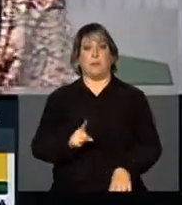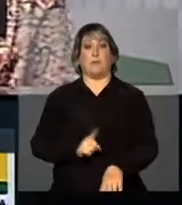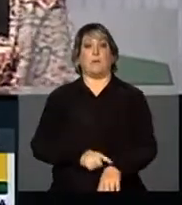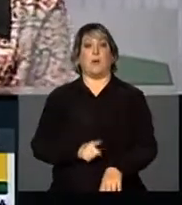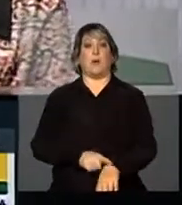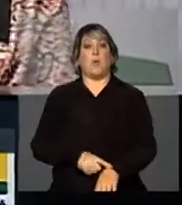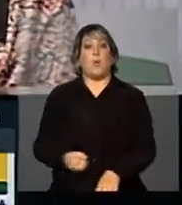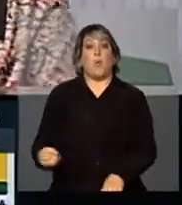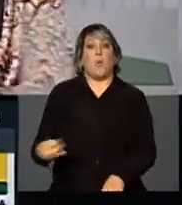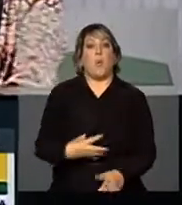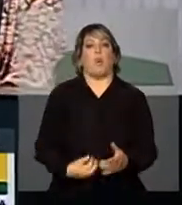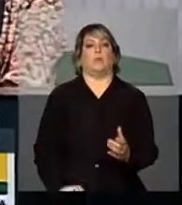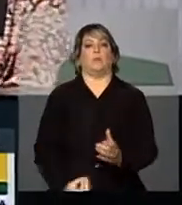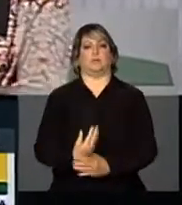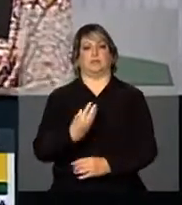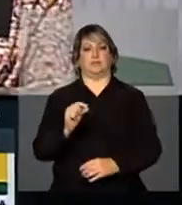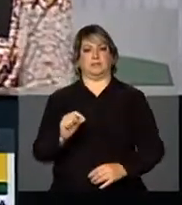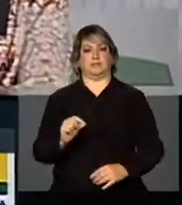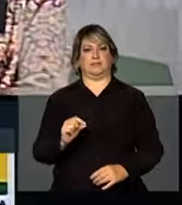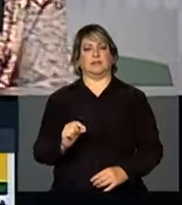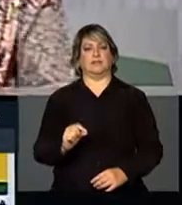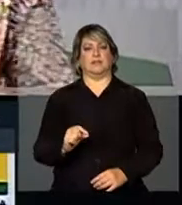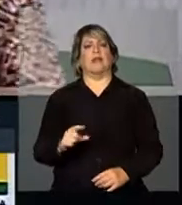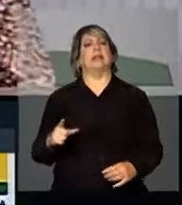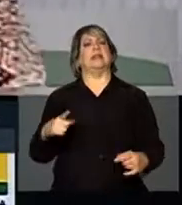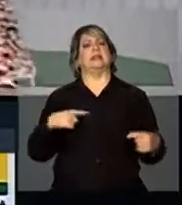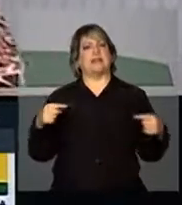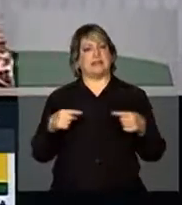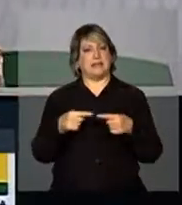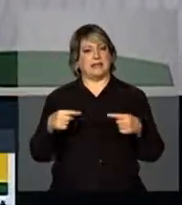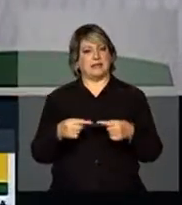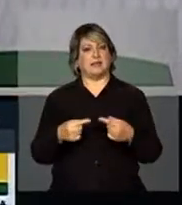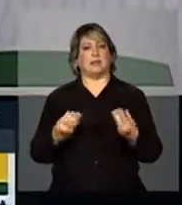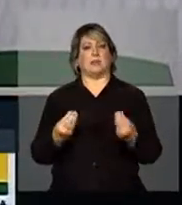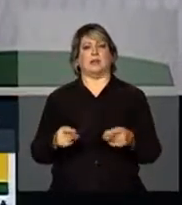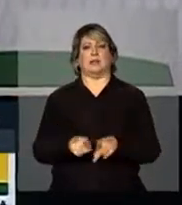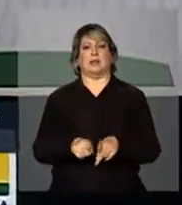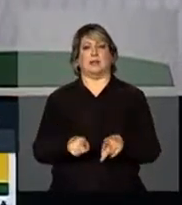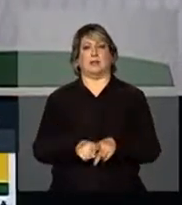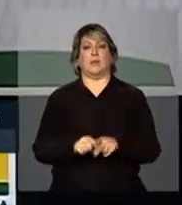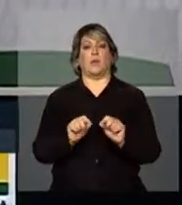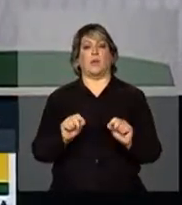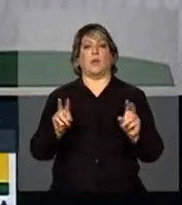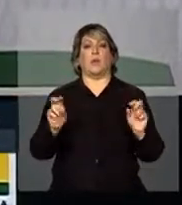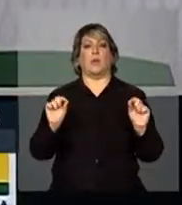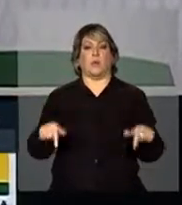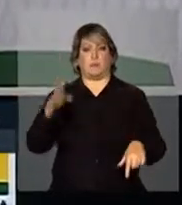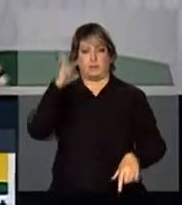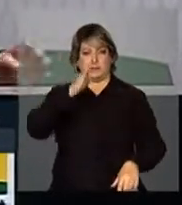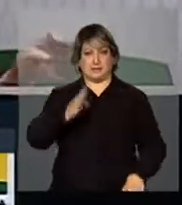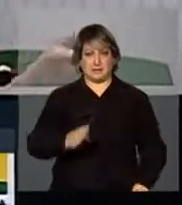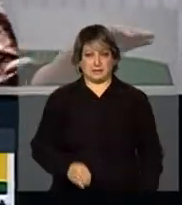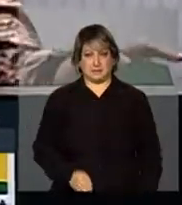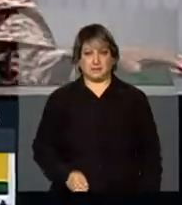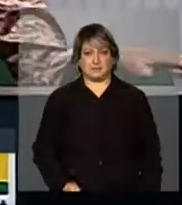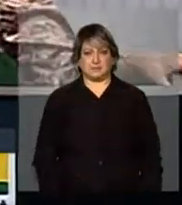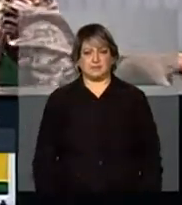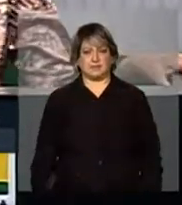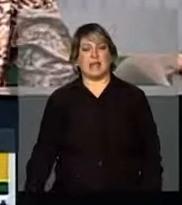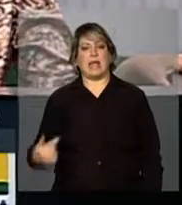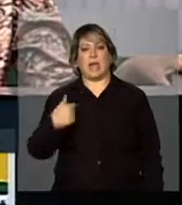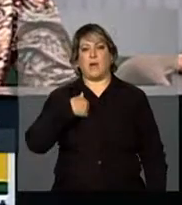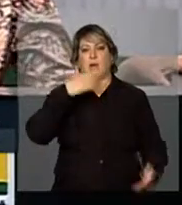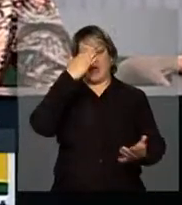ressurgimento que muito tem a ver também com a situação do Brasil eu